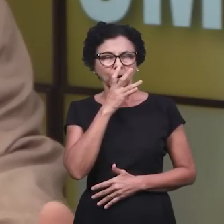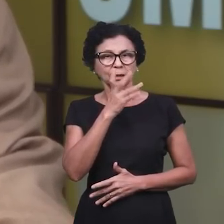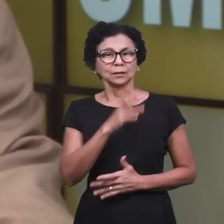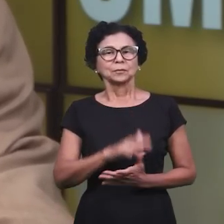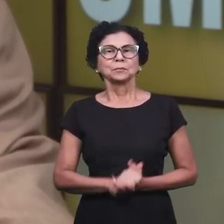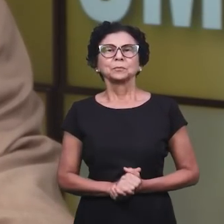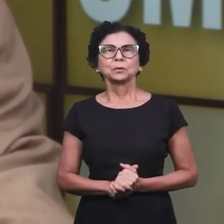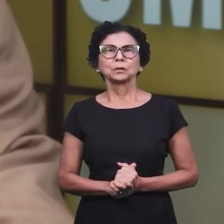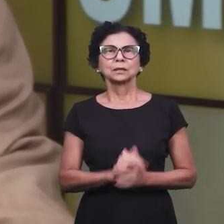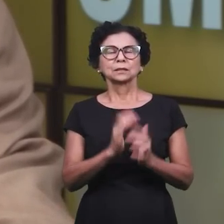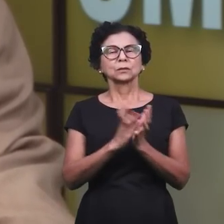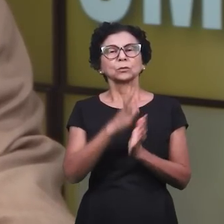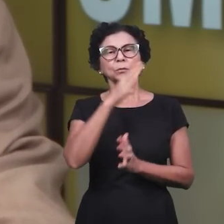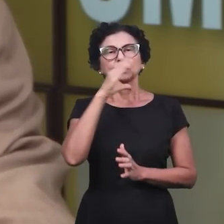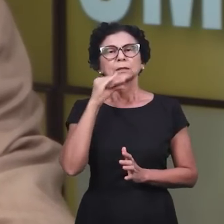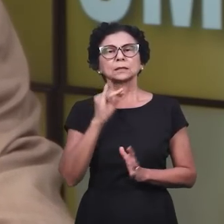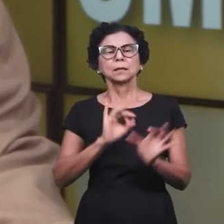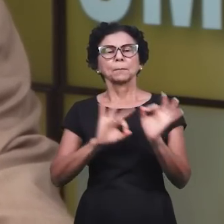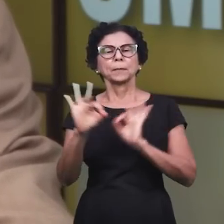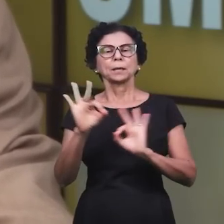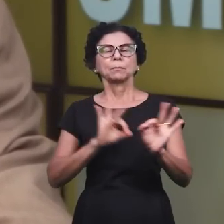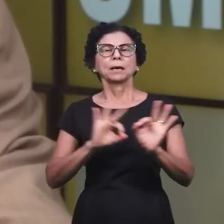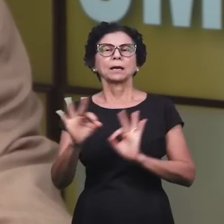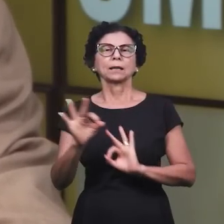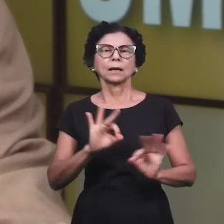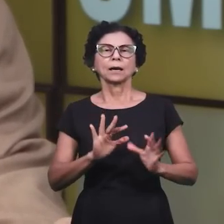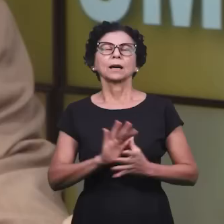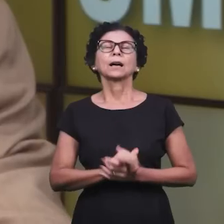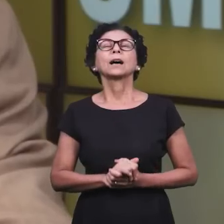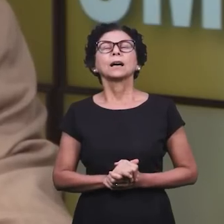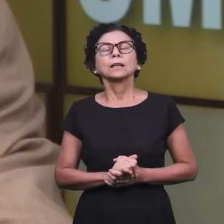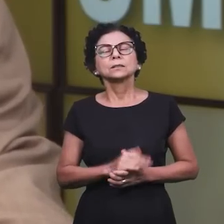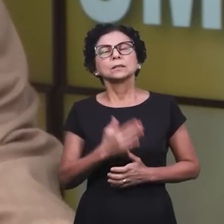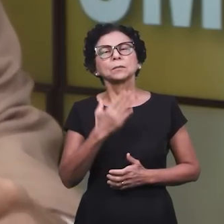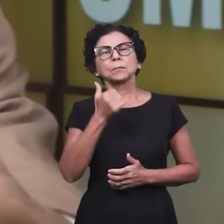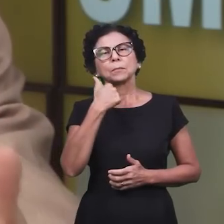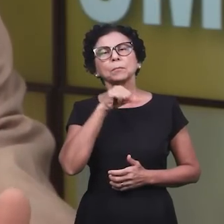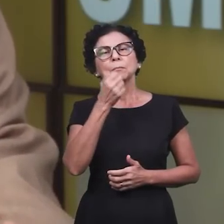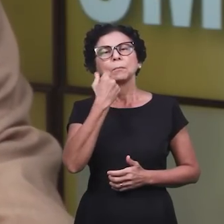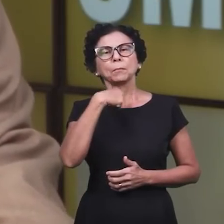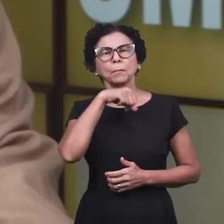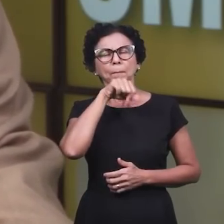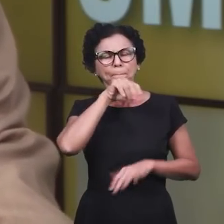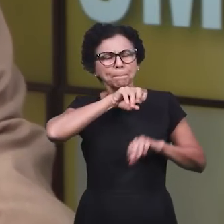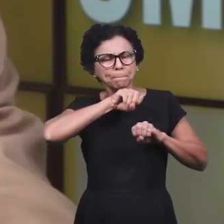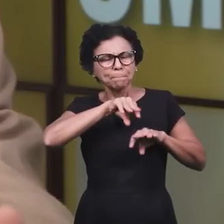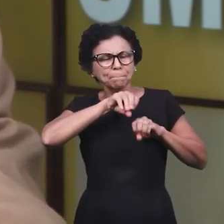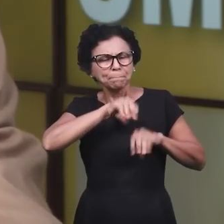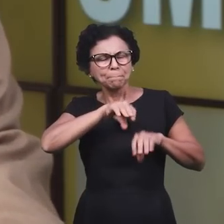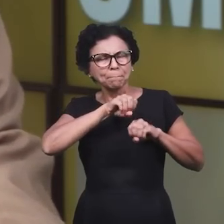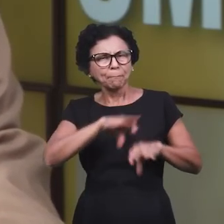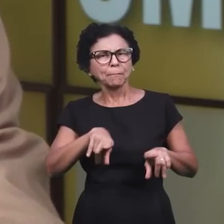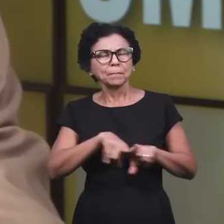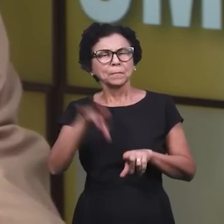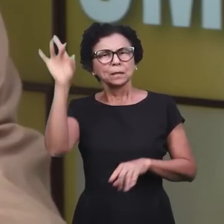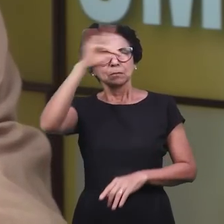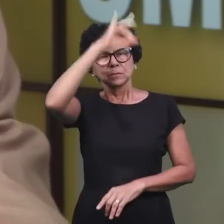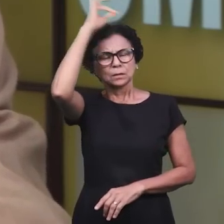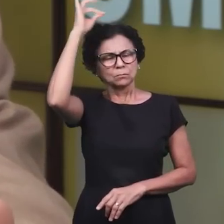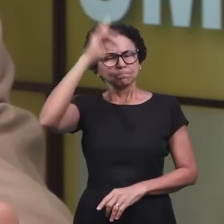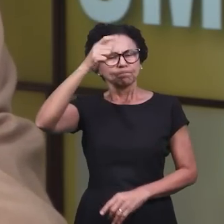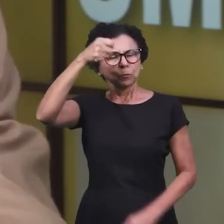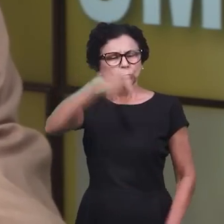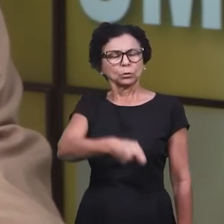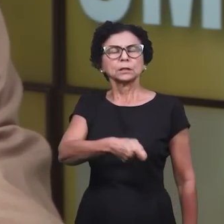estavam preparados, Muito eles bom. foram bem forjados ali pelos pais e pelo Espírito, que deu autoridade a eles